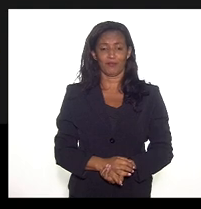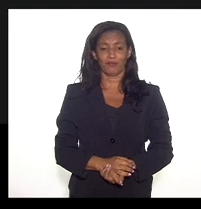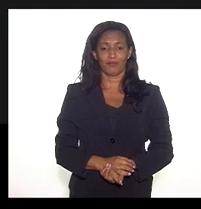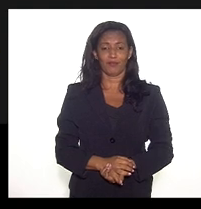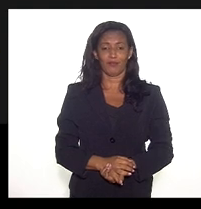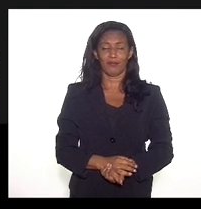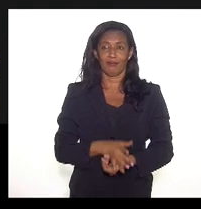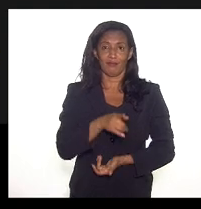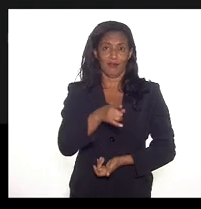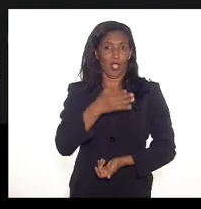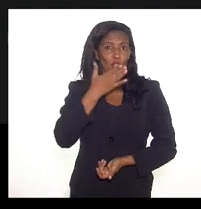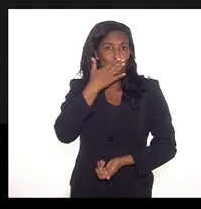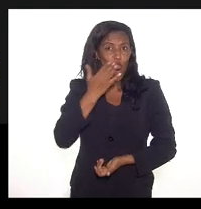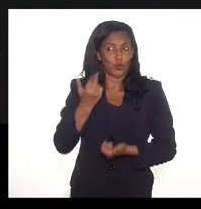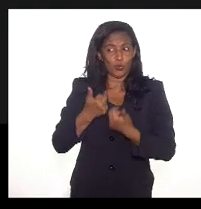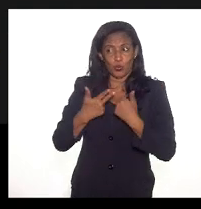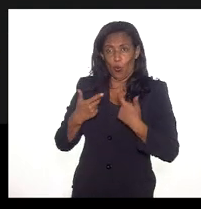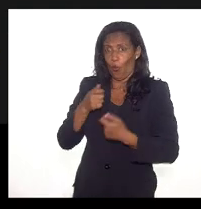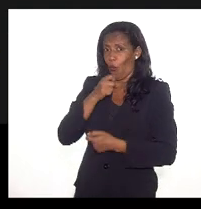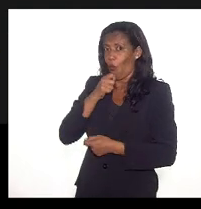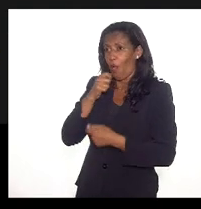Coisa que não se explica.